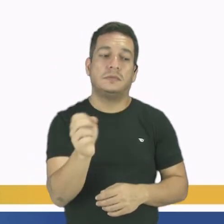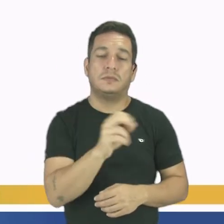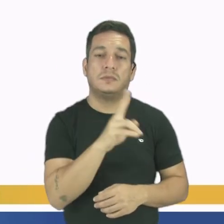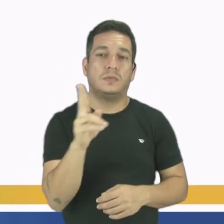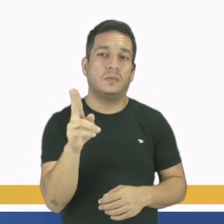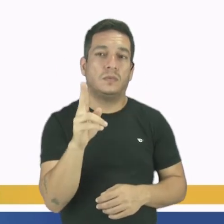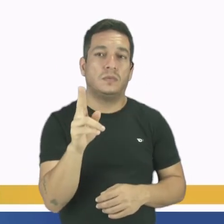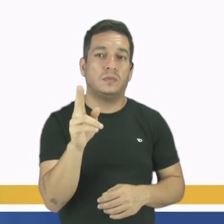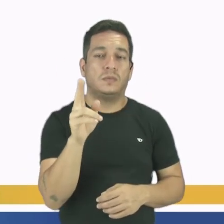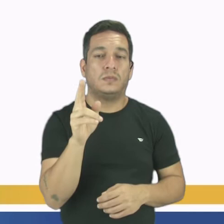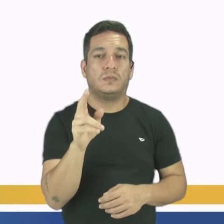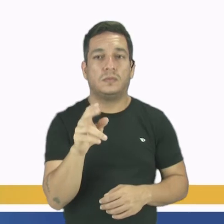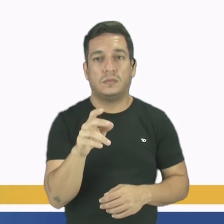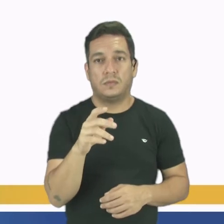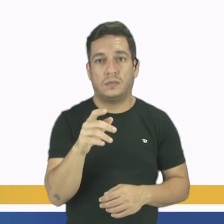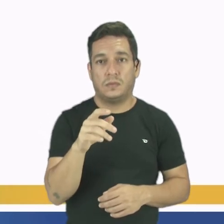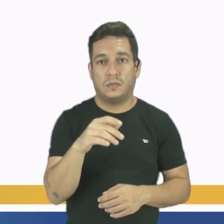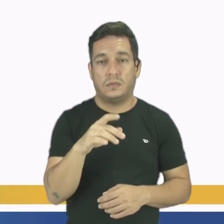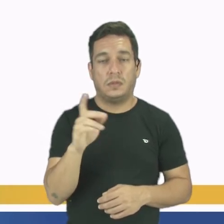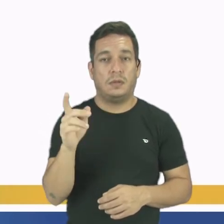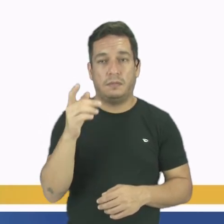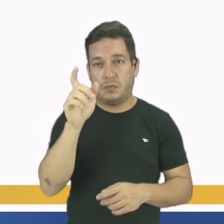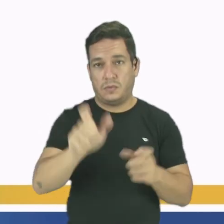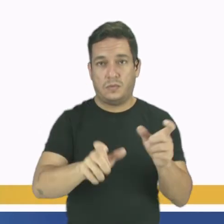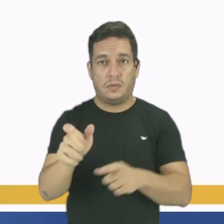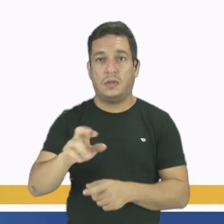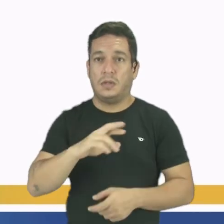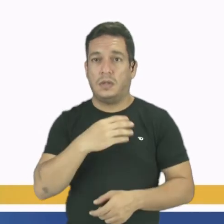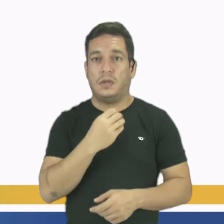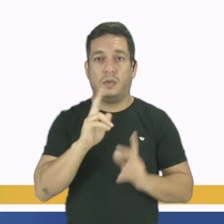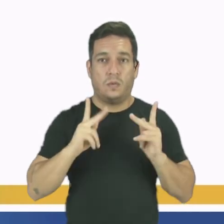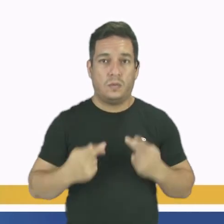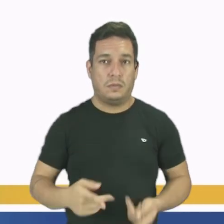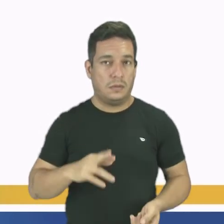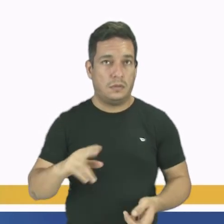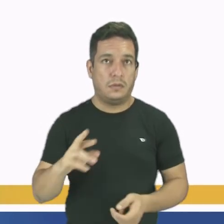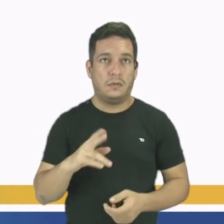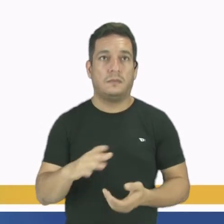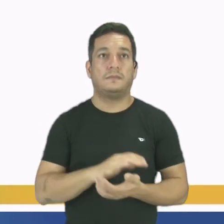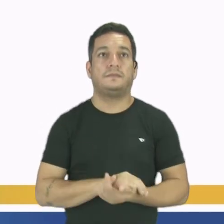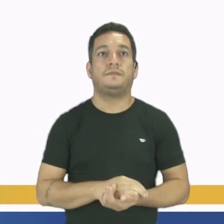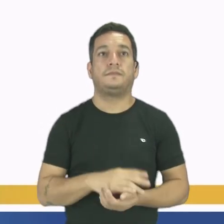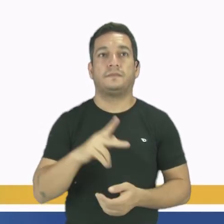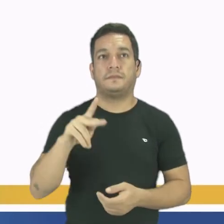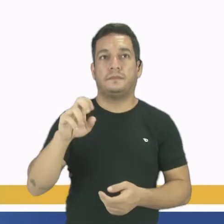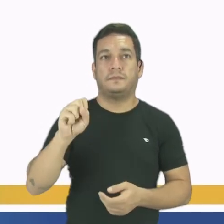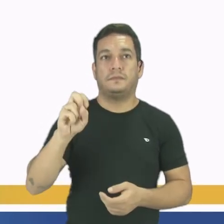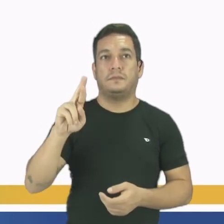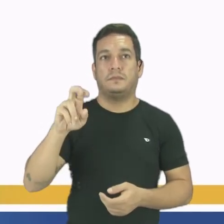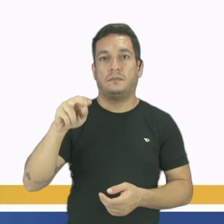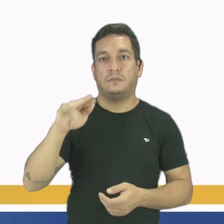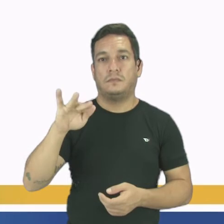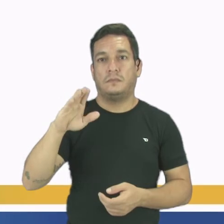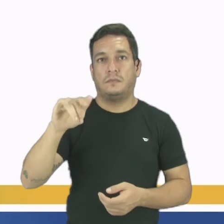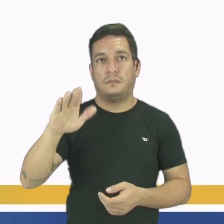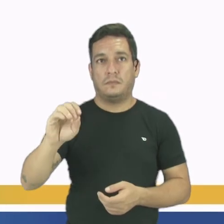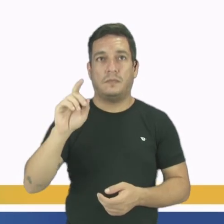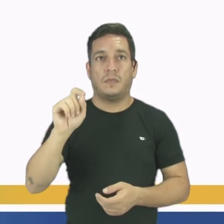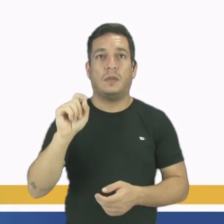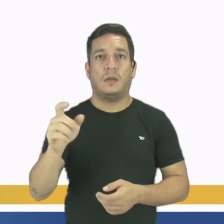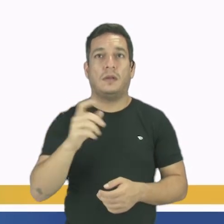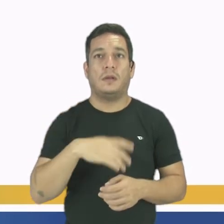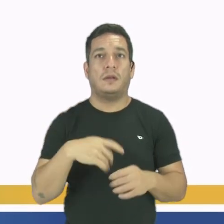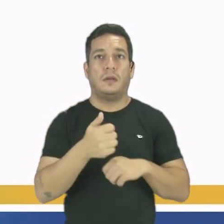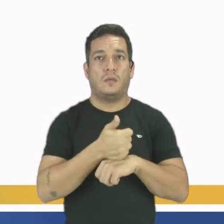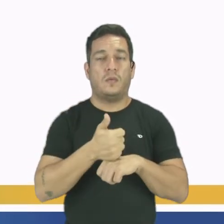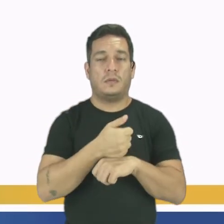seres animados, que não são humanos também. A personificação, ou a prosopopeia, é a atribuição de qualidades